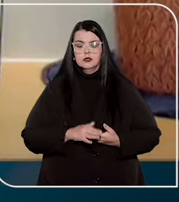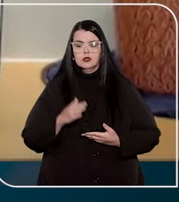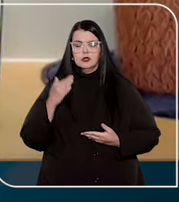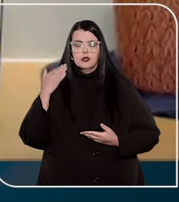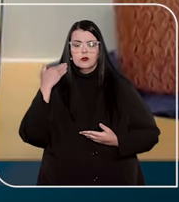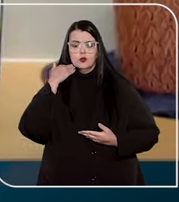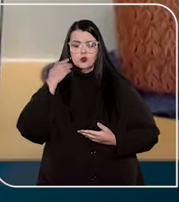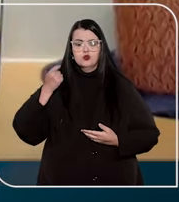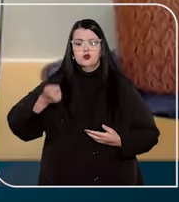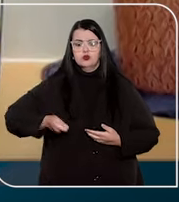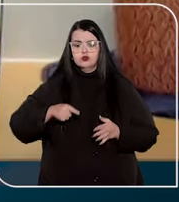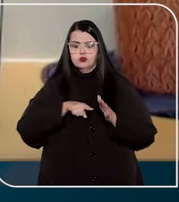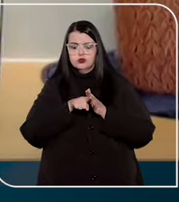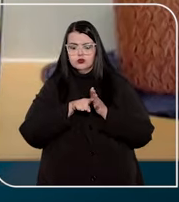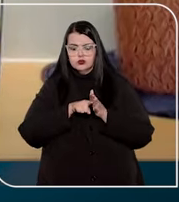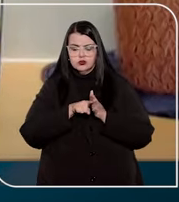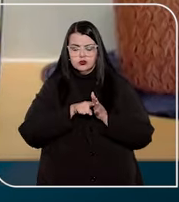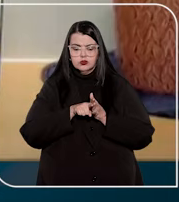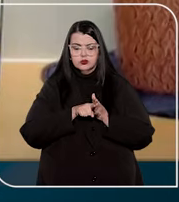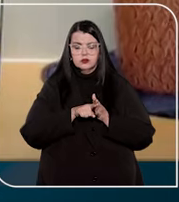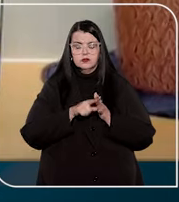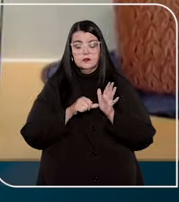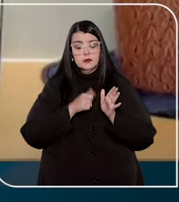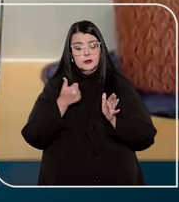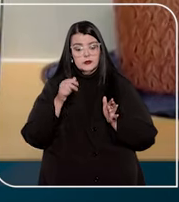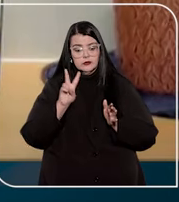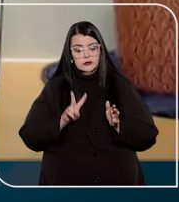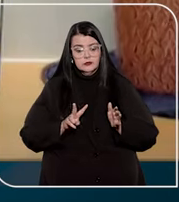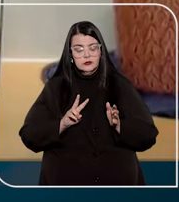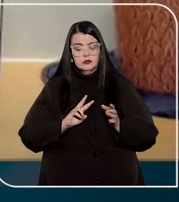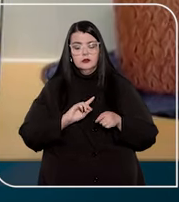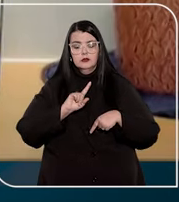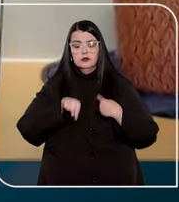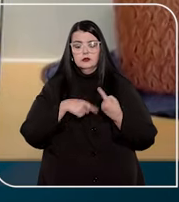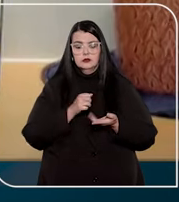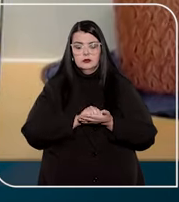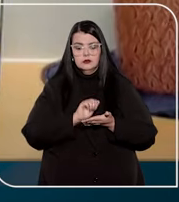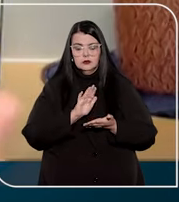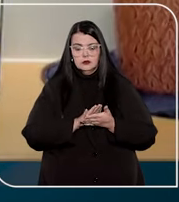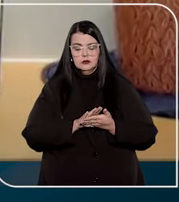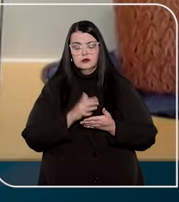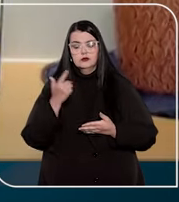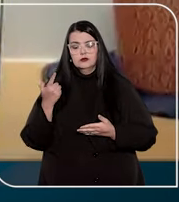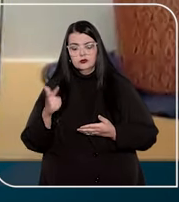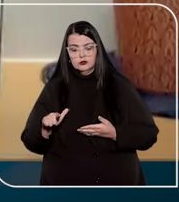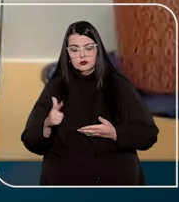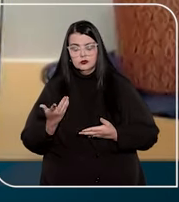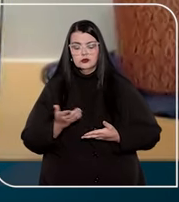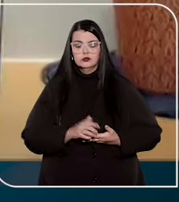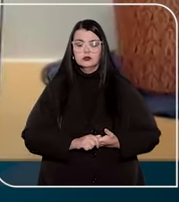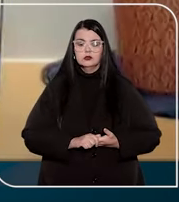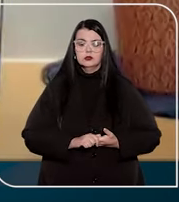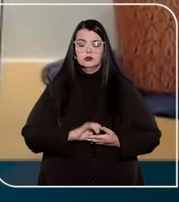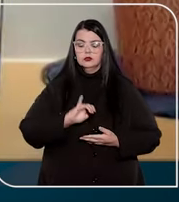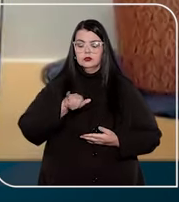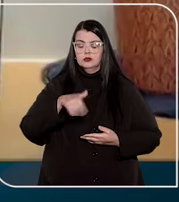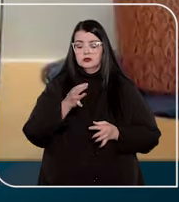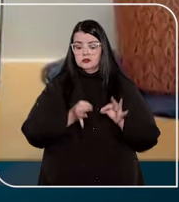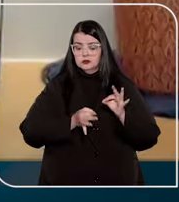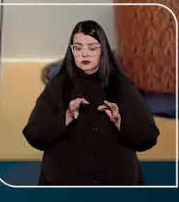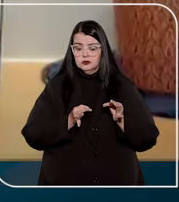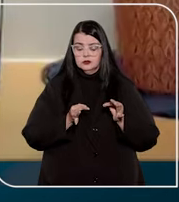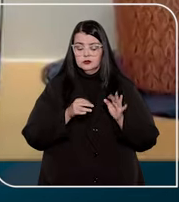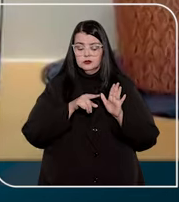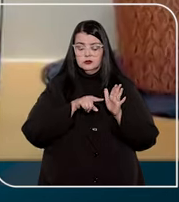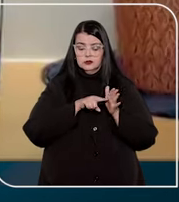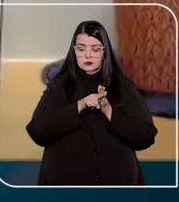vez, é interposta pela ação para fazer jus ali ao duplo grau de jurisdição, o tribunal